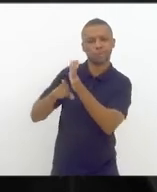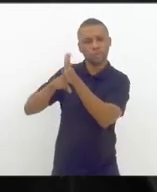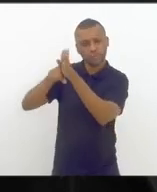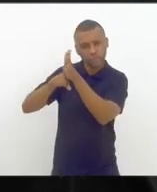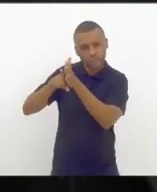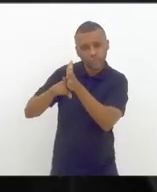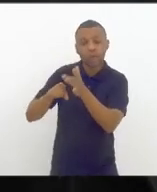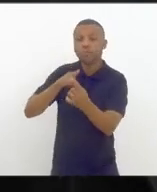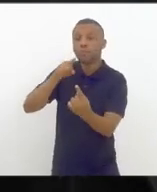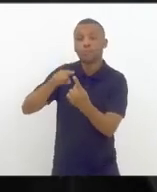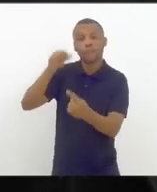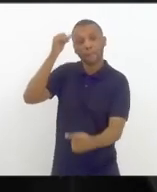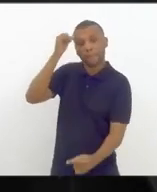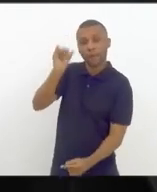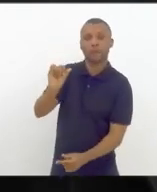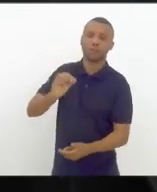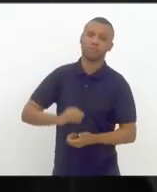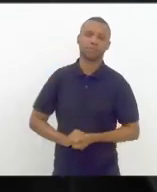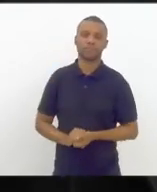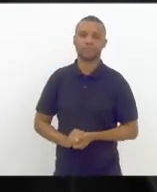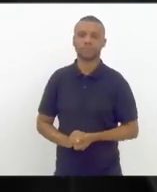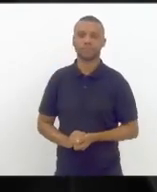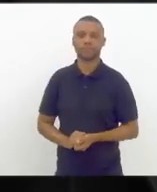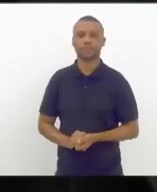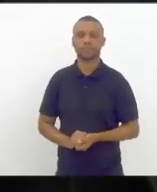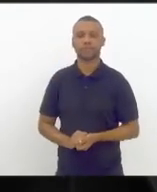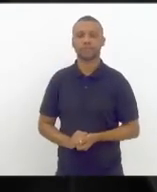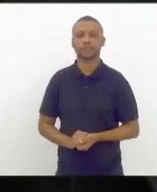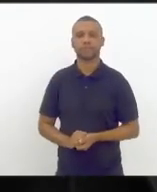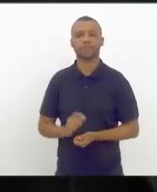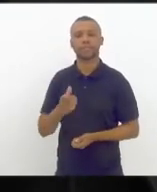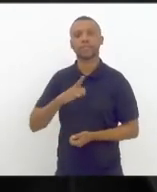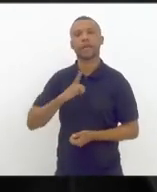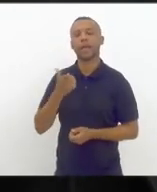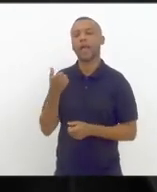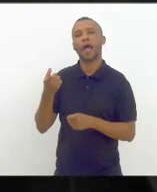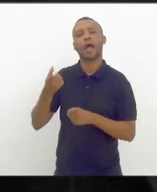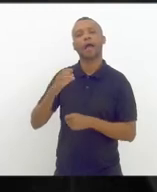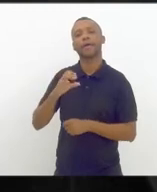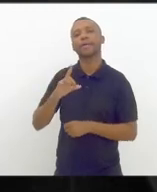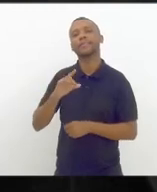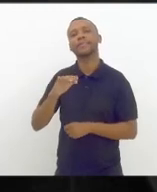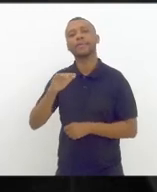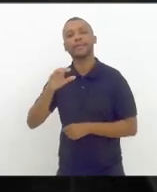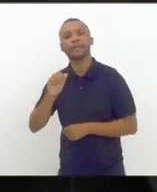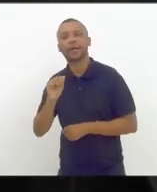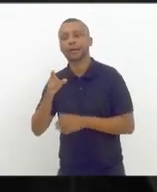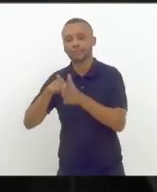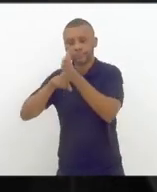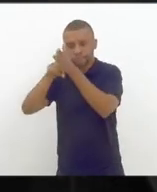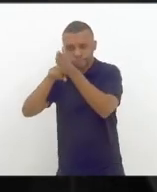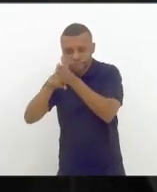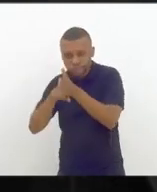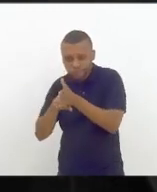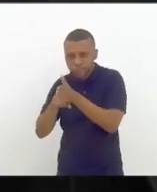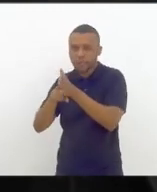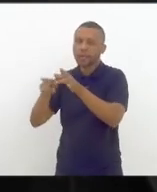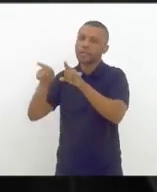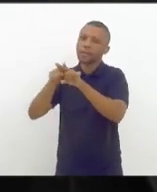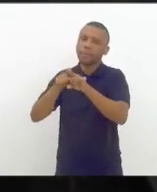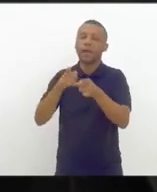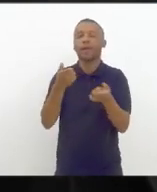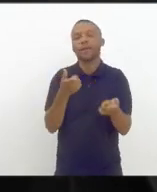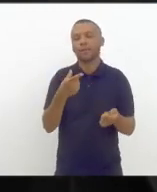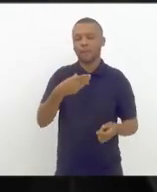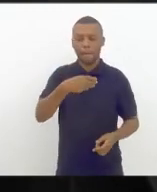passam desde a clínica no consultório até os exames mediados por equipamentos como